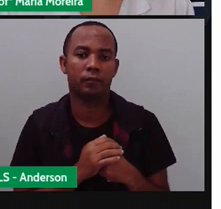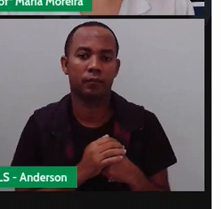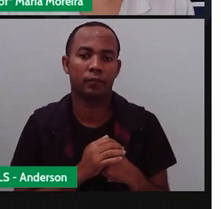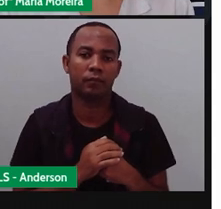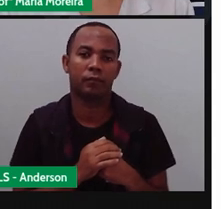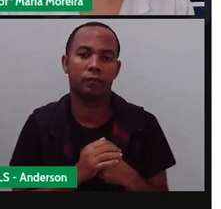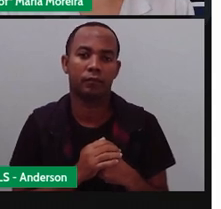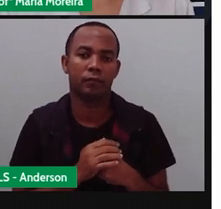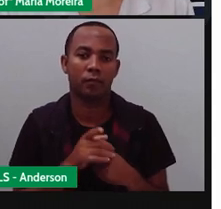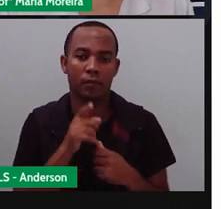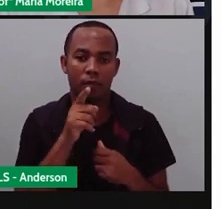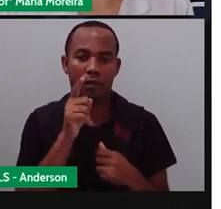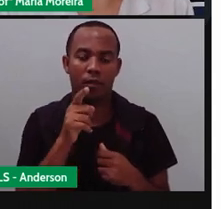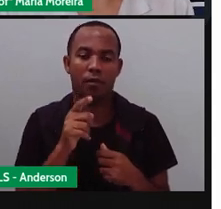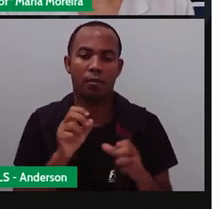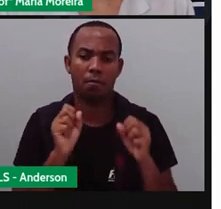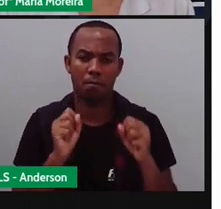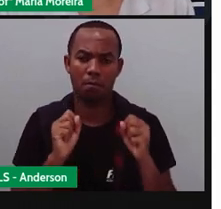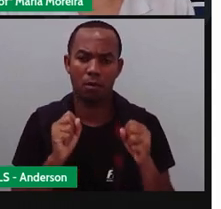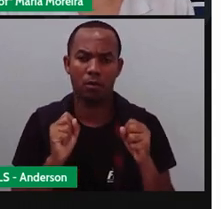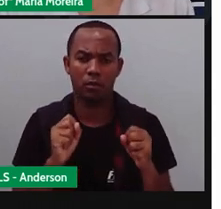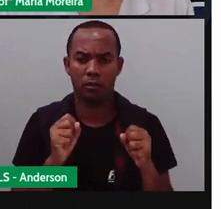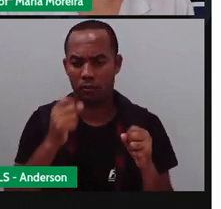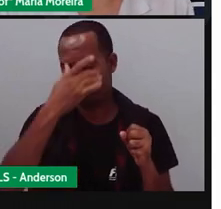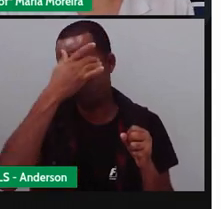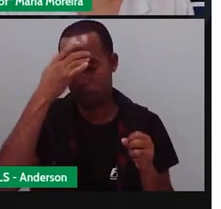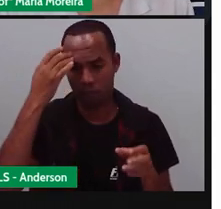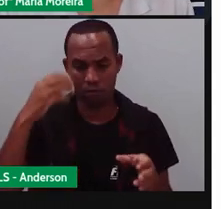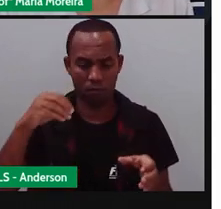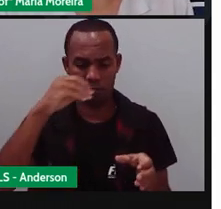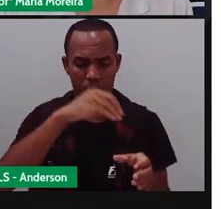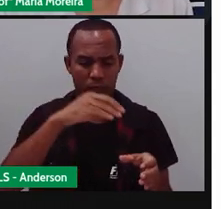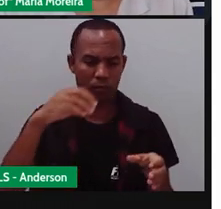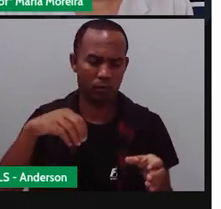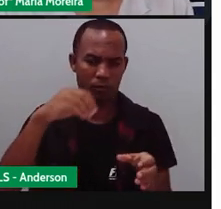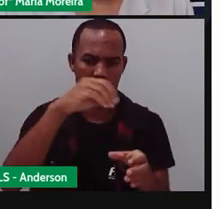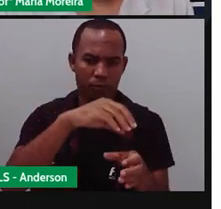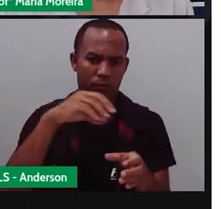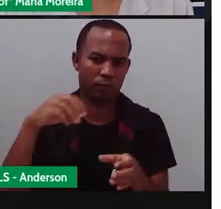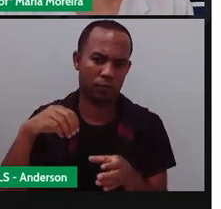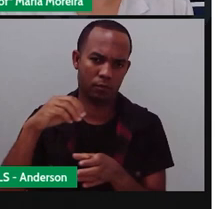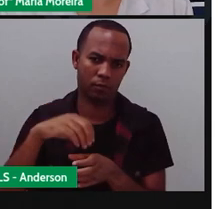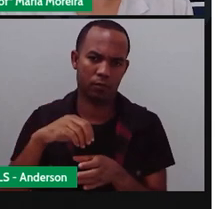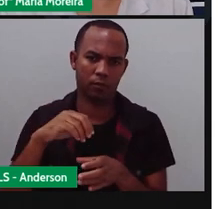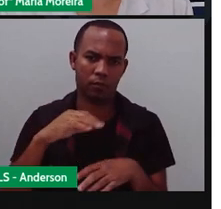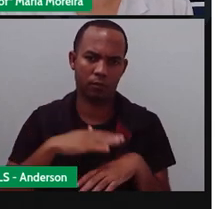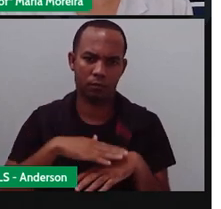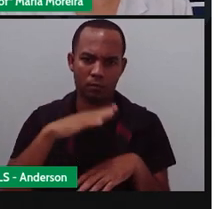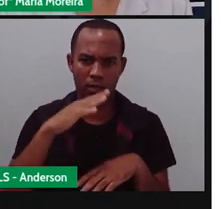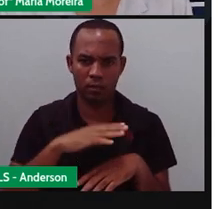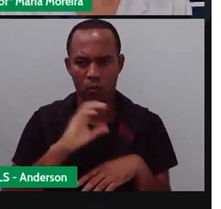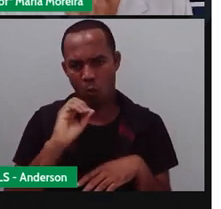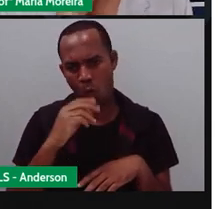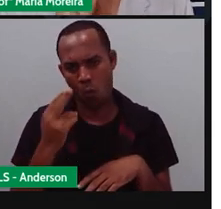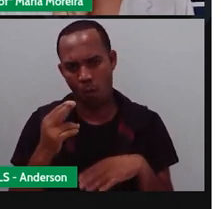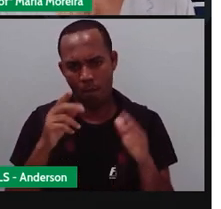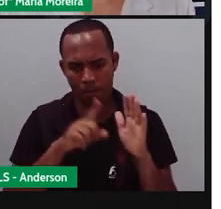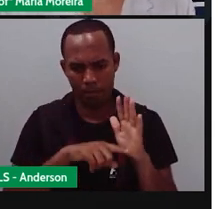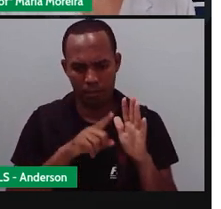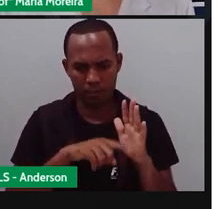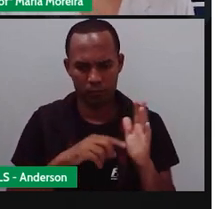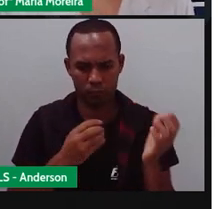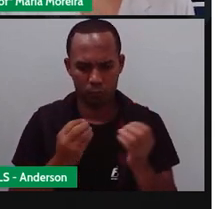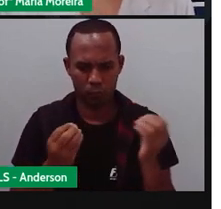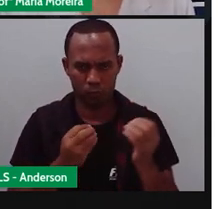bom a máquina só poderá carregar o número de ocupantes compatível né a quantidade de bancos com simples